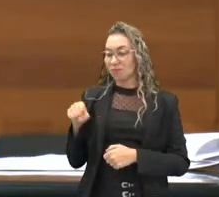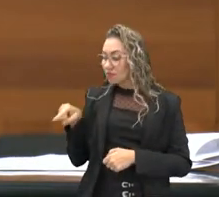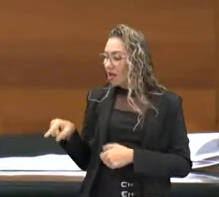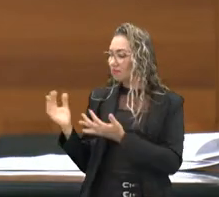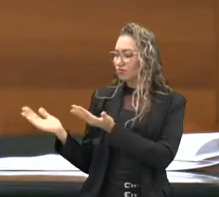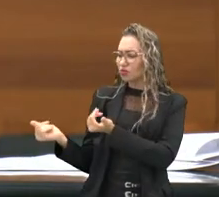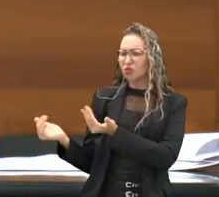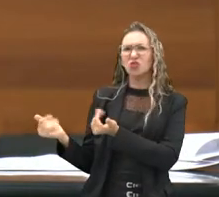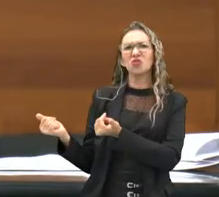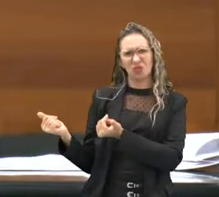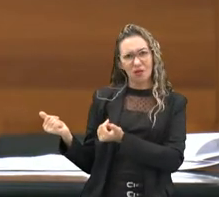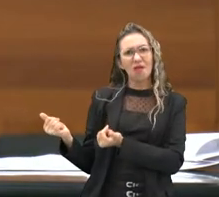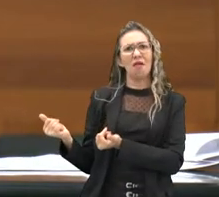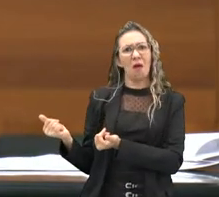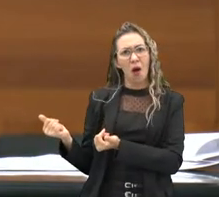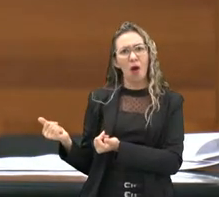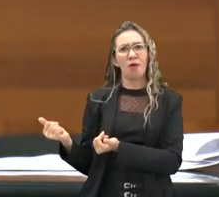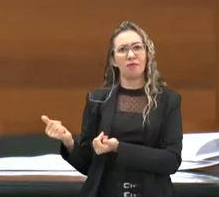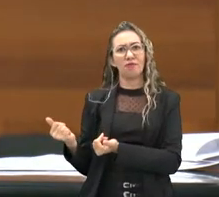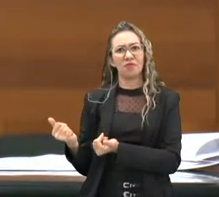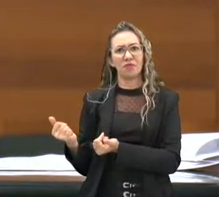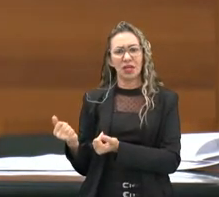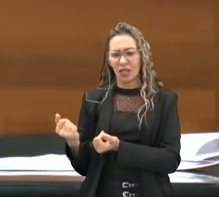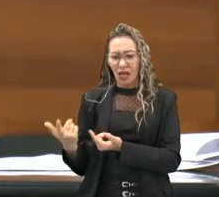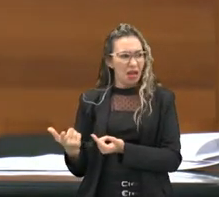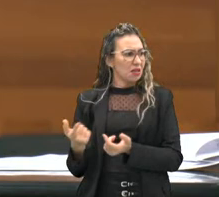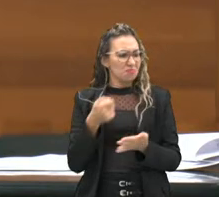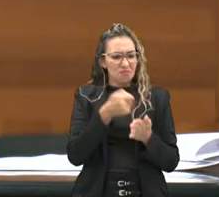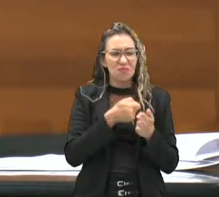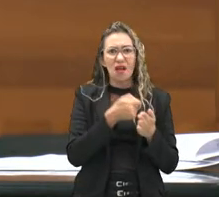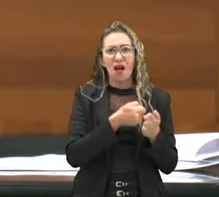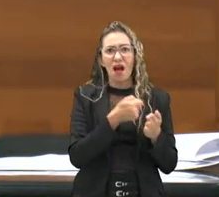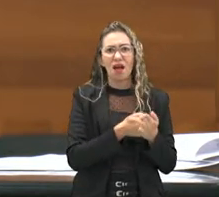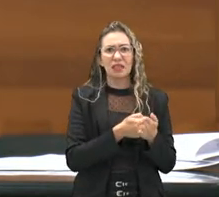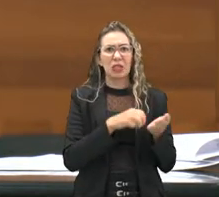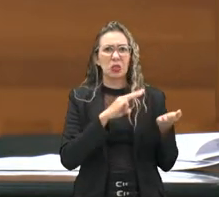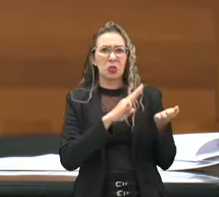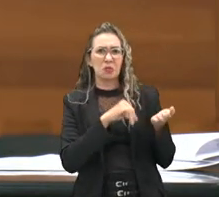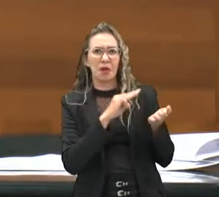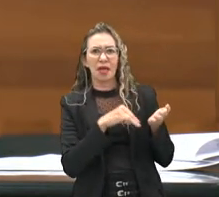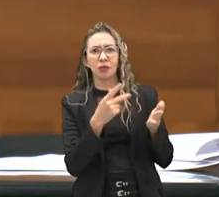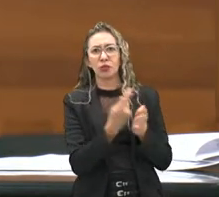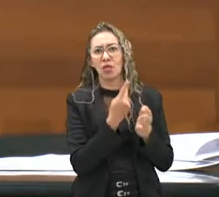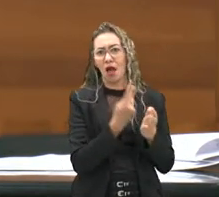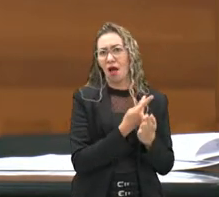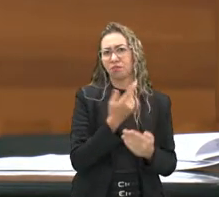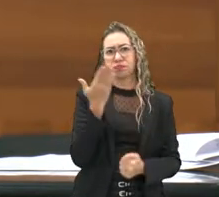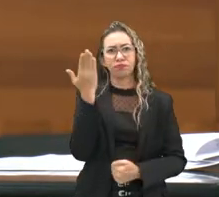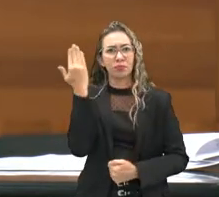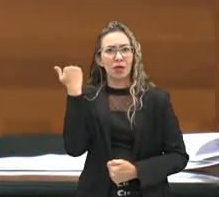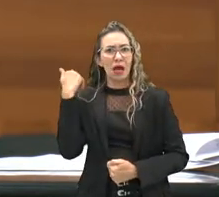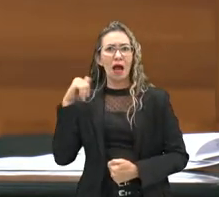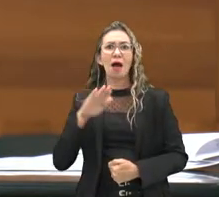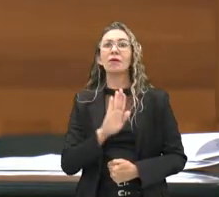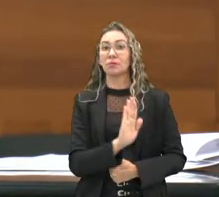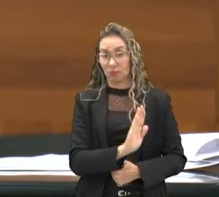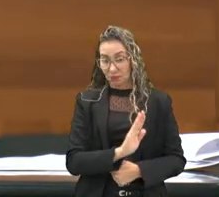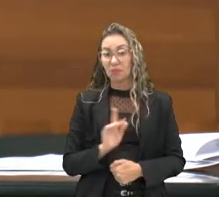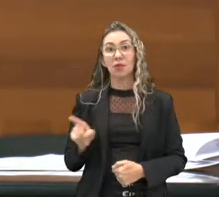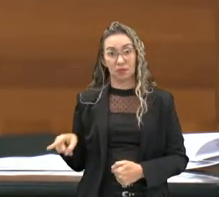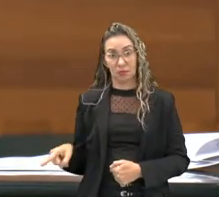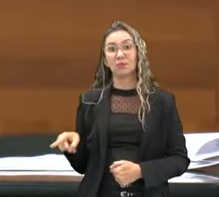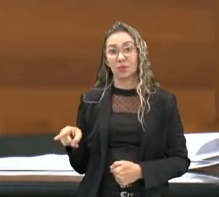idealista, insurgiu contra os métodos condenáveis das eleições a bico de pena, a mais elevada fraude, onde a